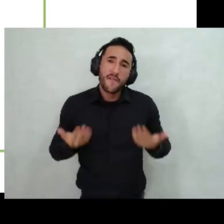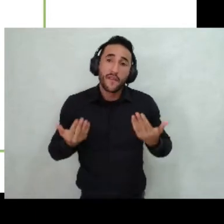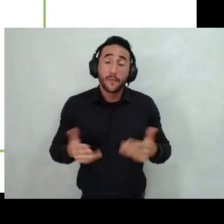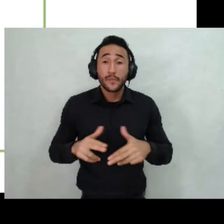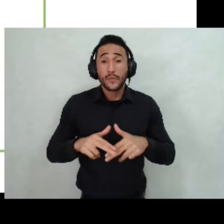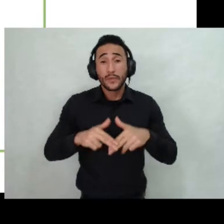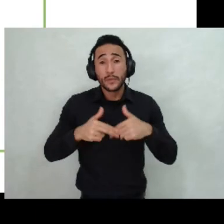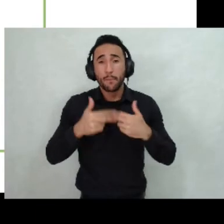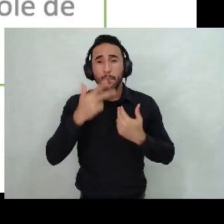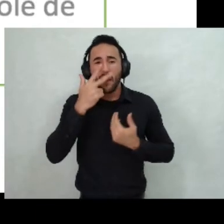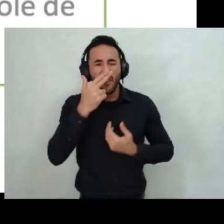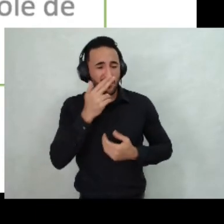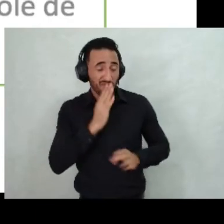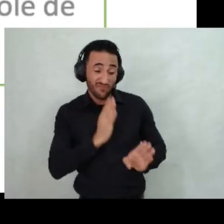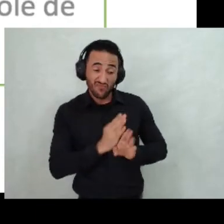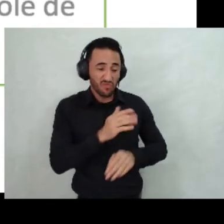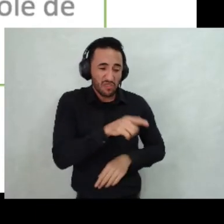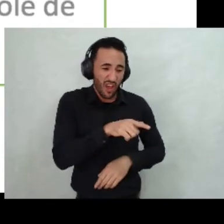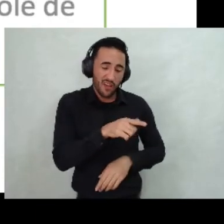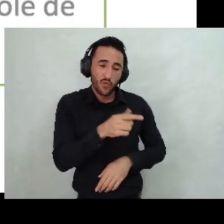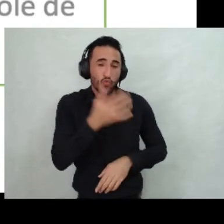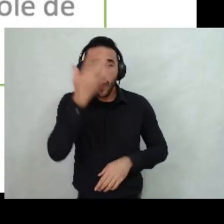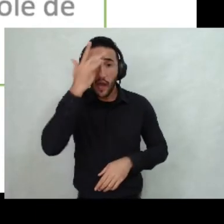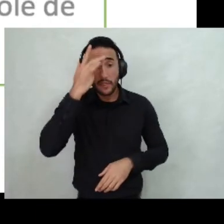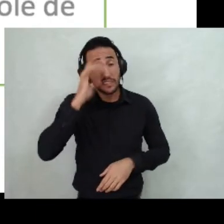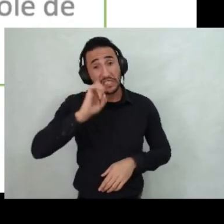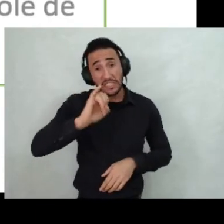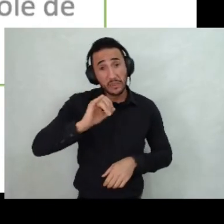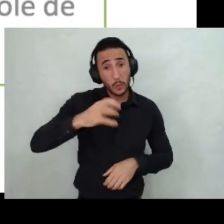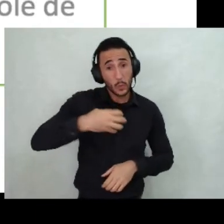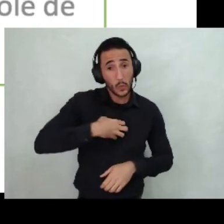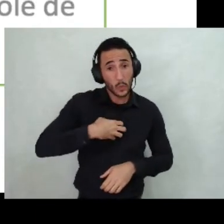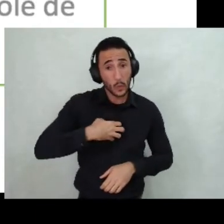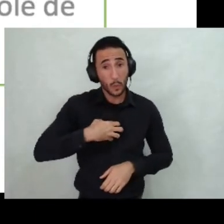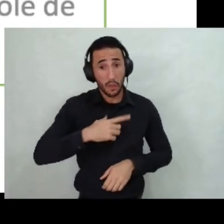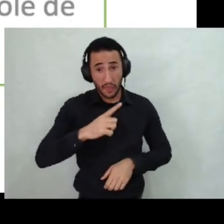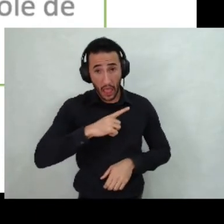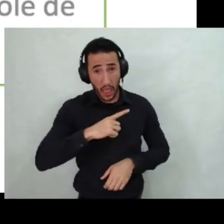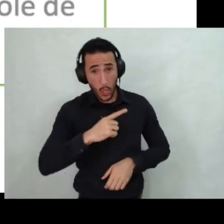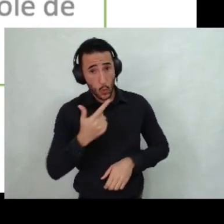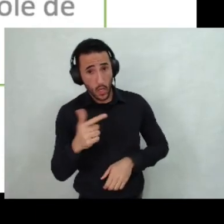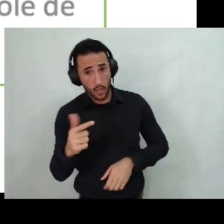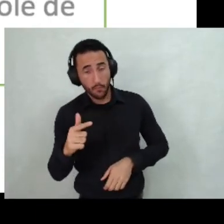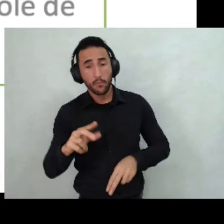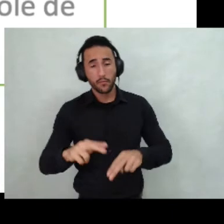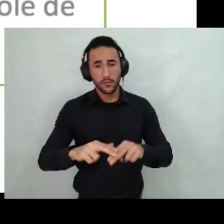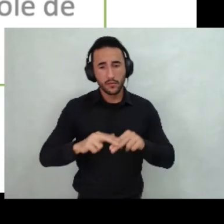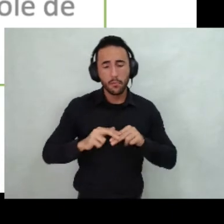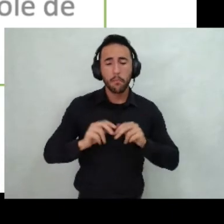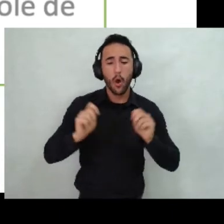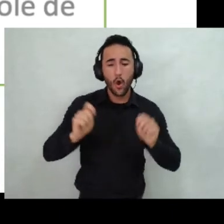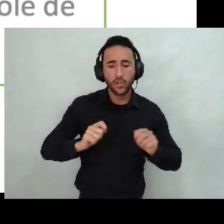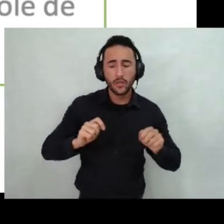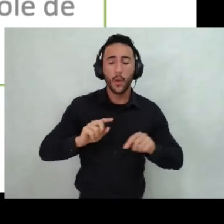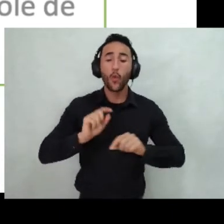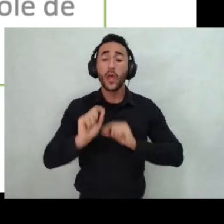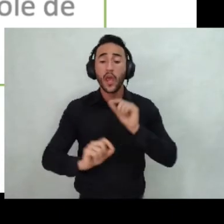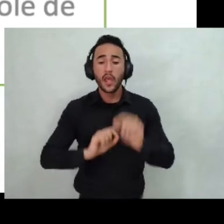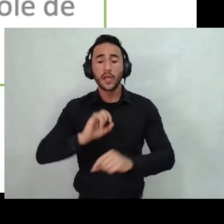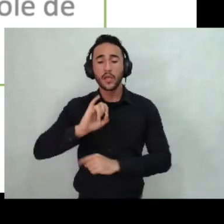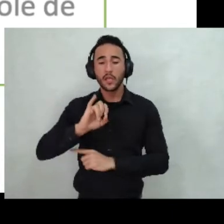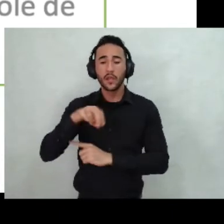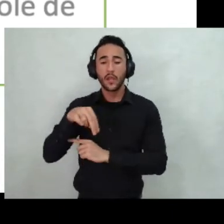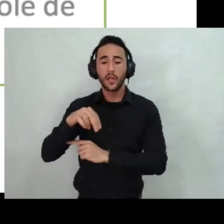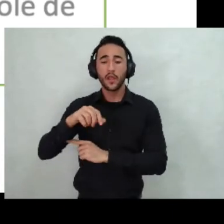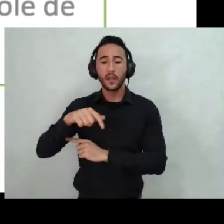confirmação diagnóstica. Também é possível a realização de inquéritos epidemiológicos. O que é o inquérito? O inquérito é